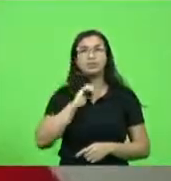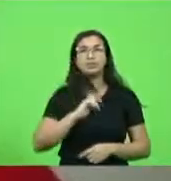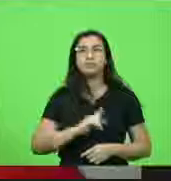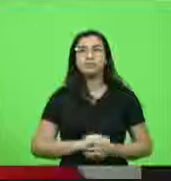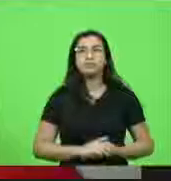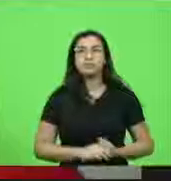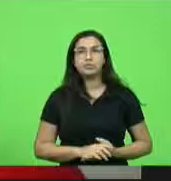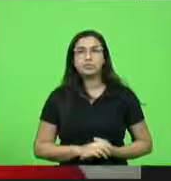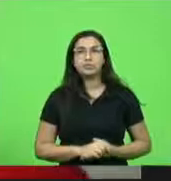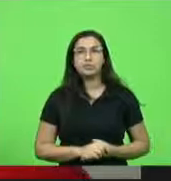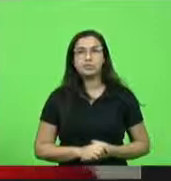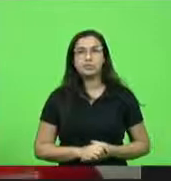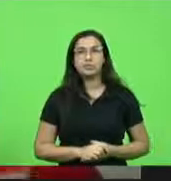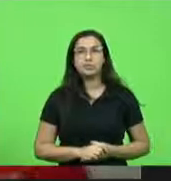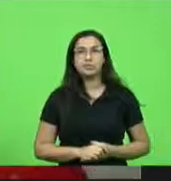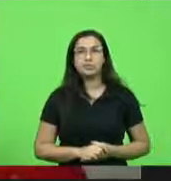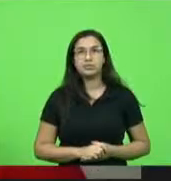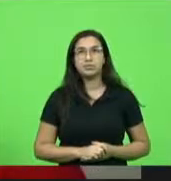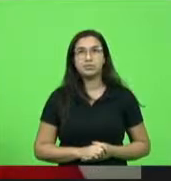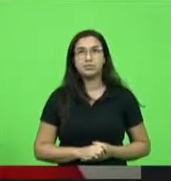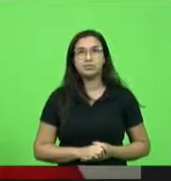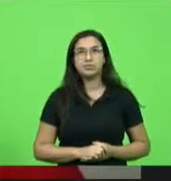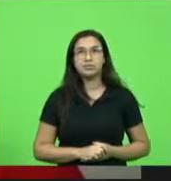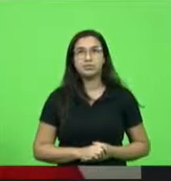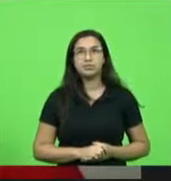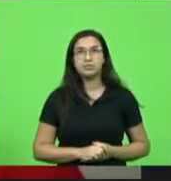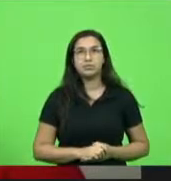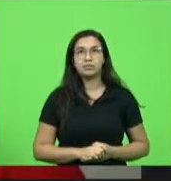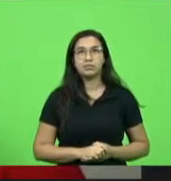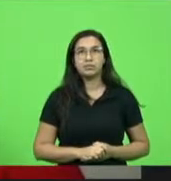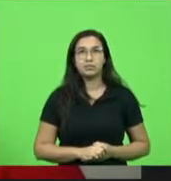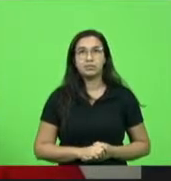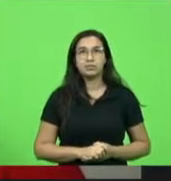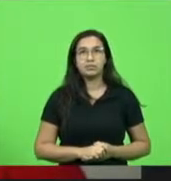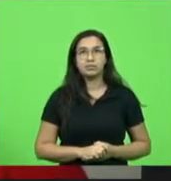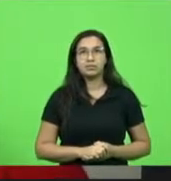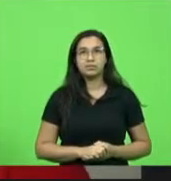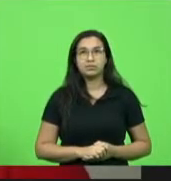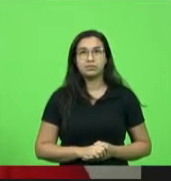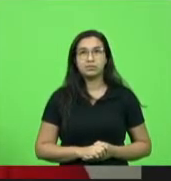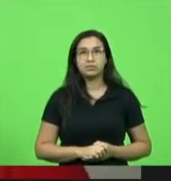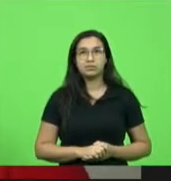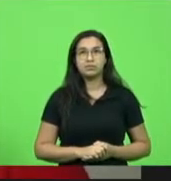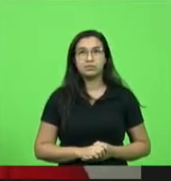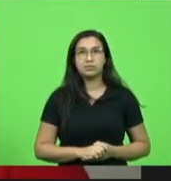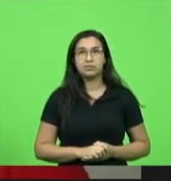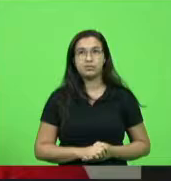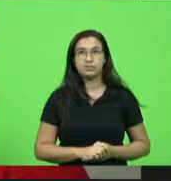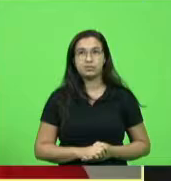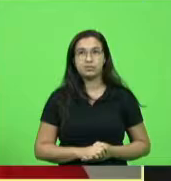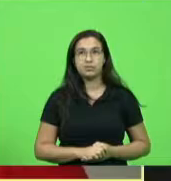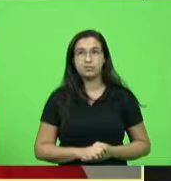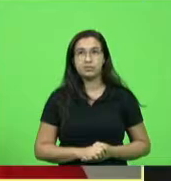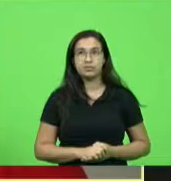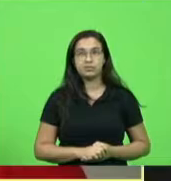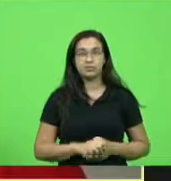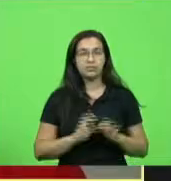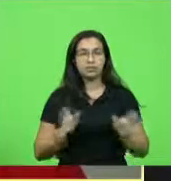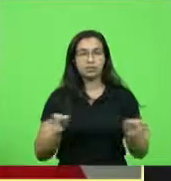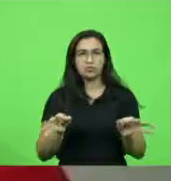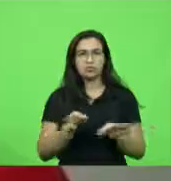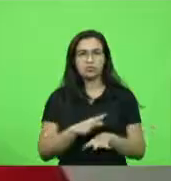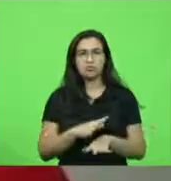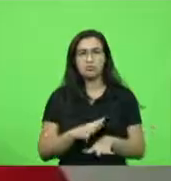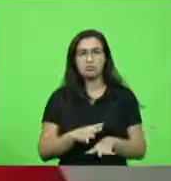Senhor presidente. Mais 30 segundos, ok? Mais 30 segundinhos, deputada. Quer concluir? Não, eu já concluí, eu só quero